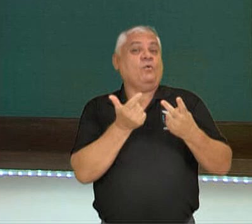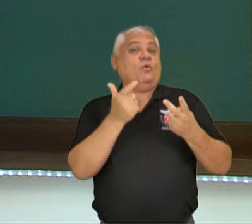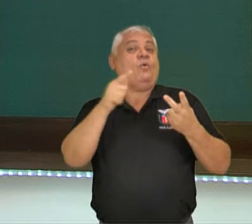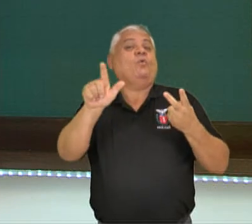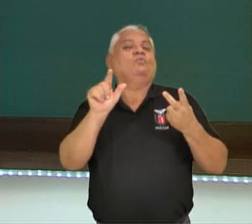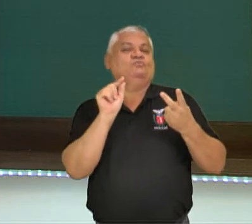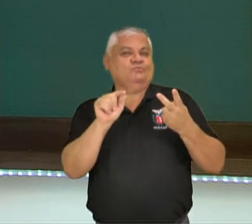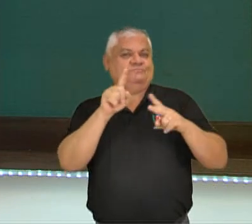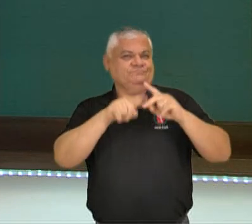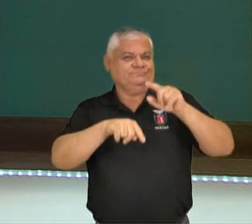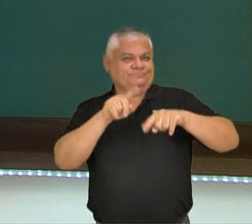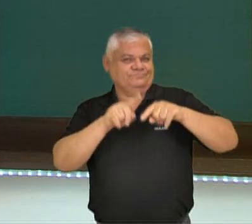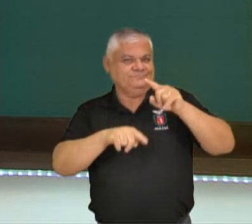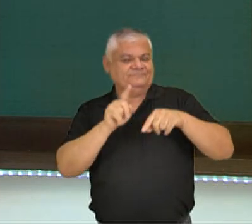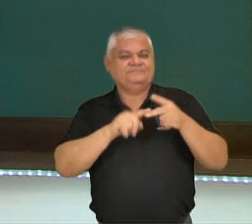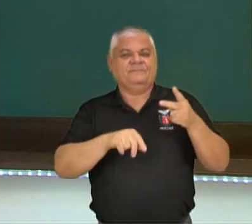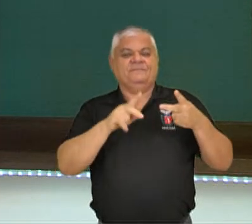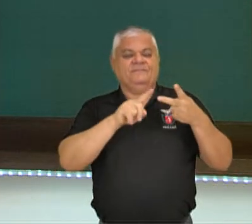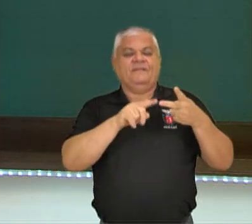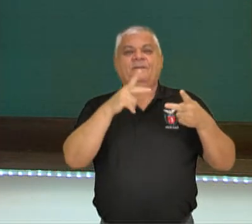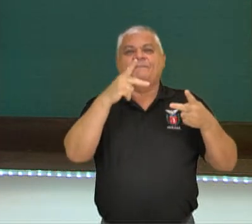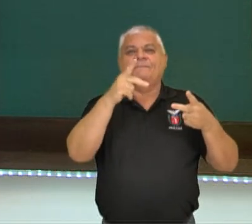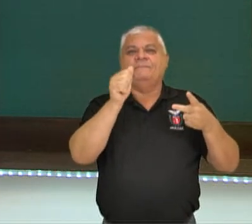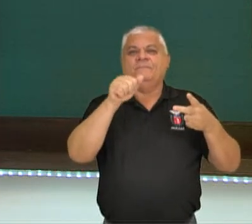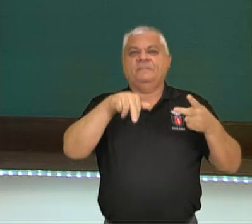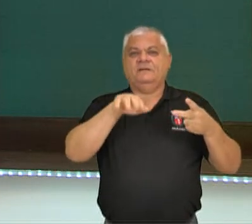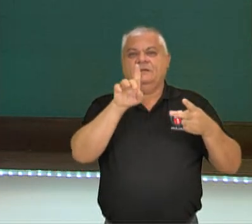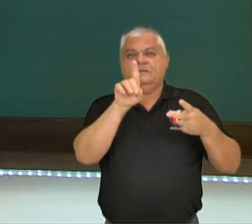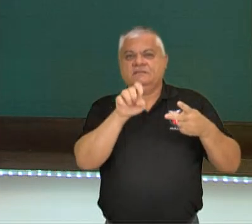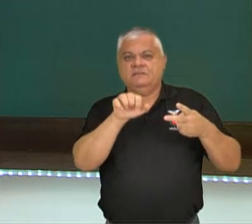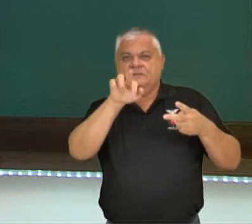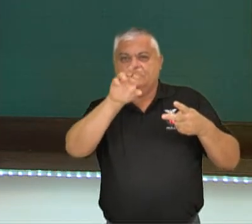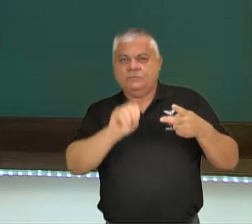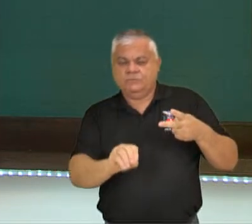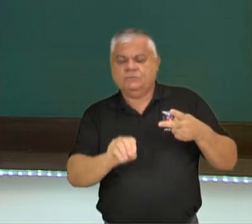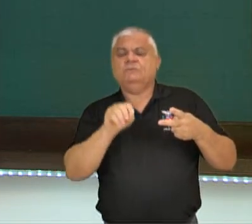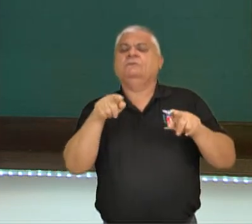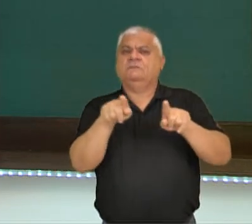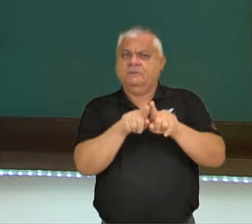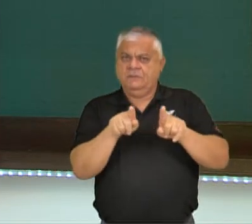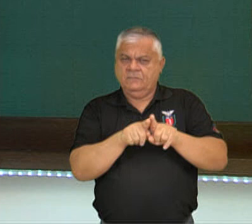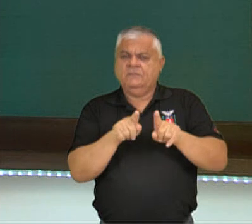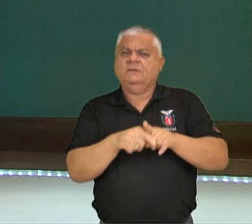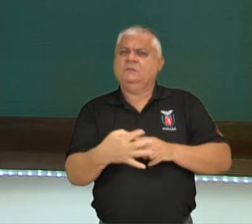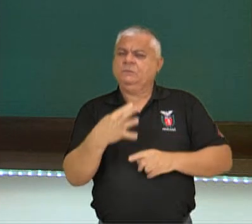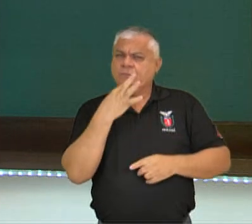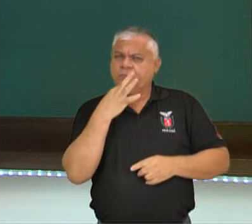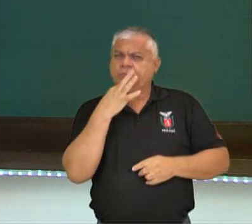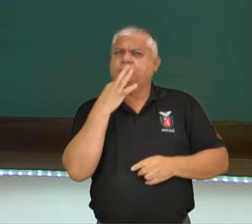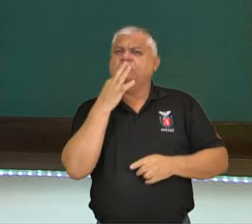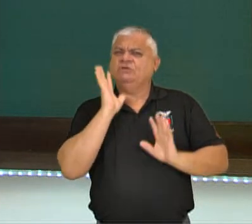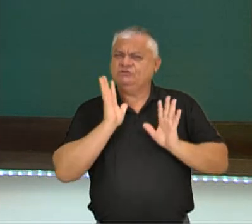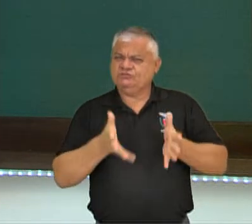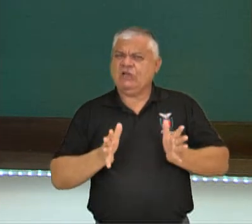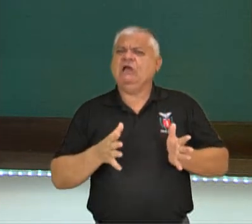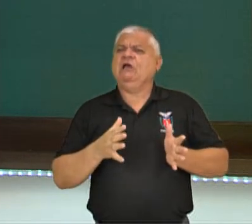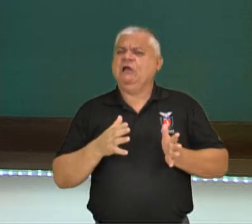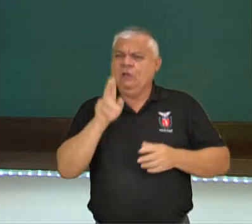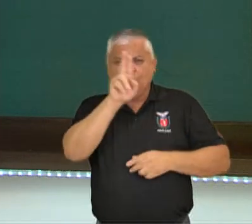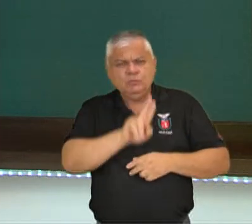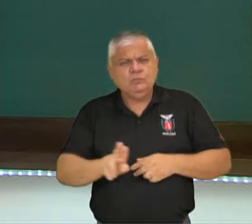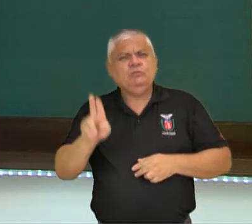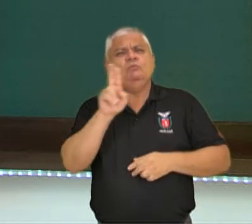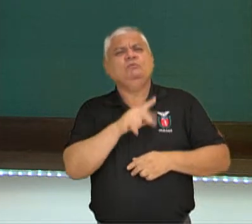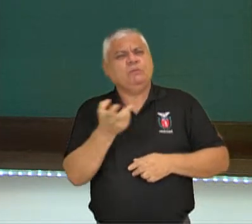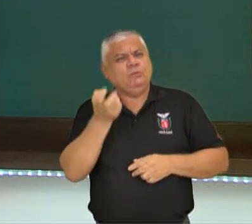temos muito importante na roda é o pandeiro, um instrumento também muito conhecido e muito usado